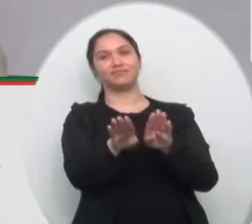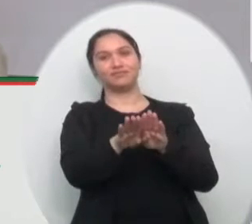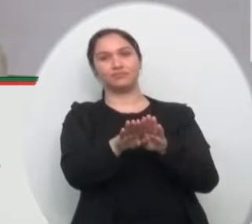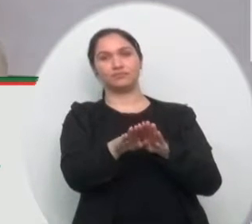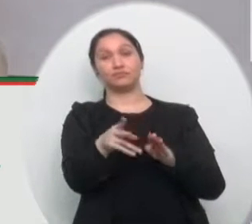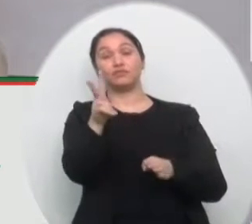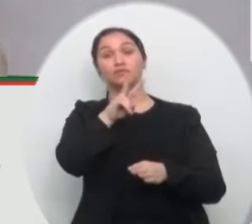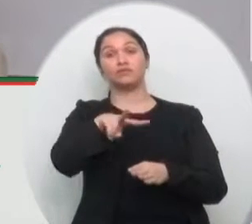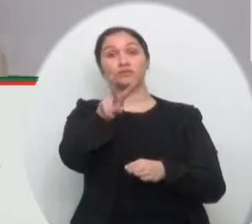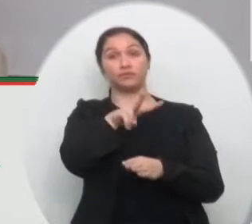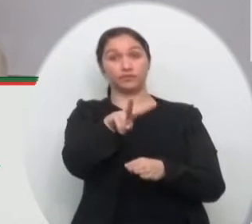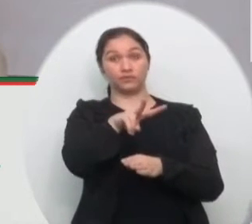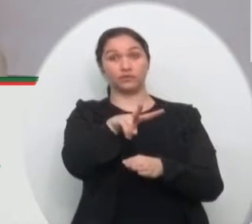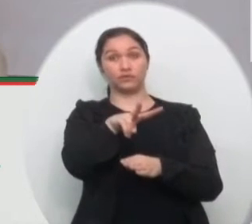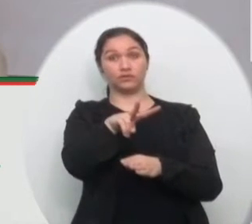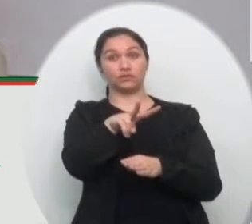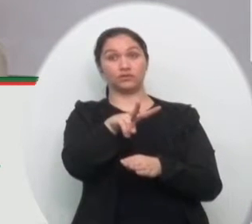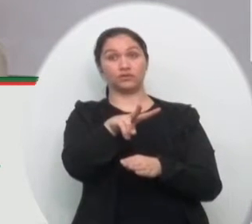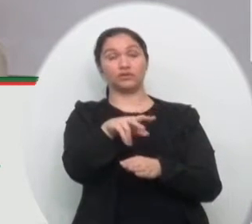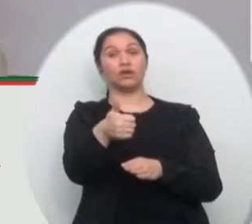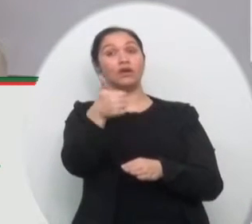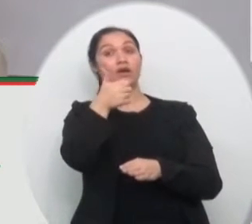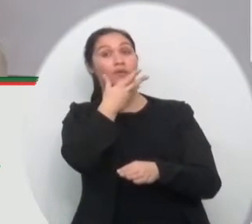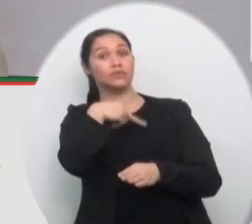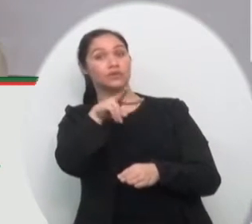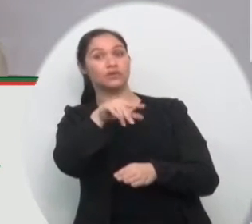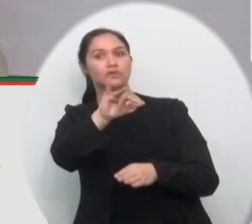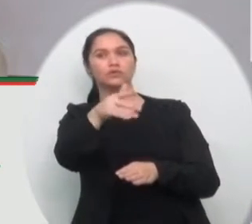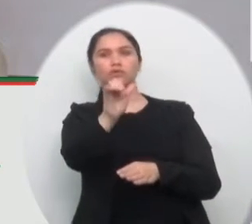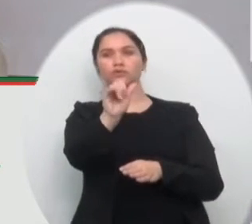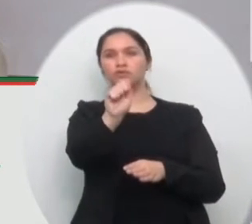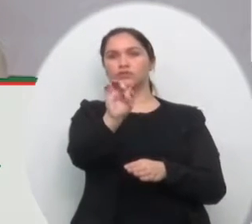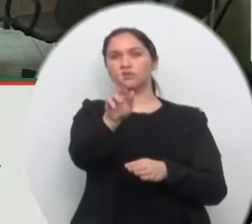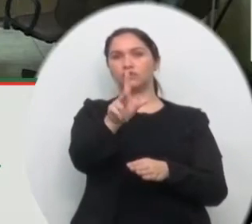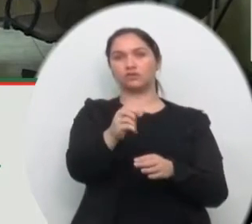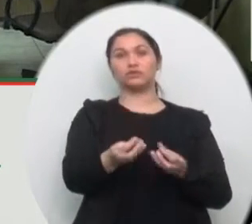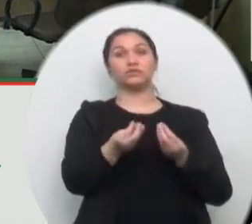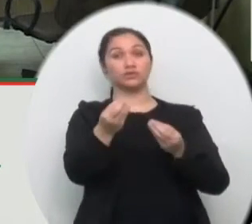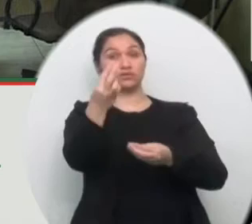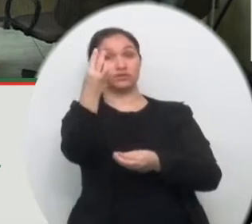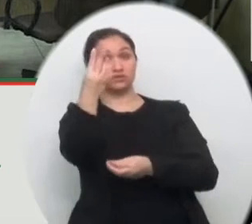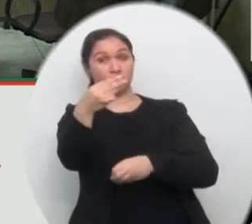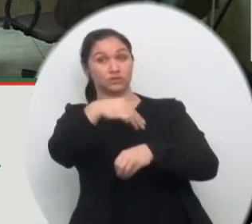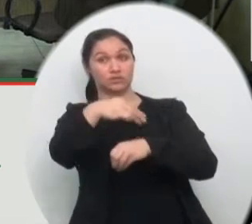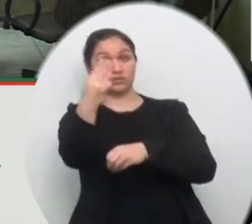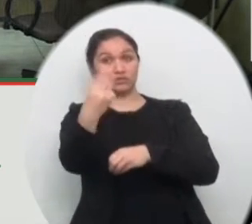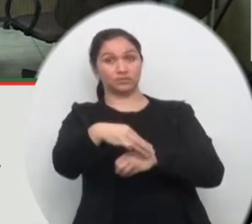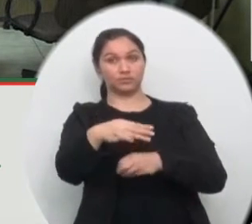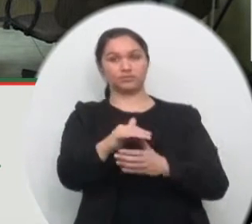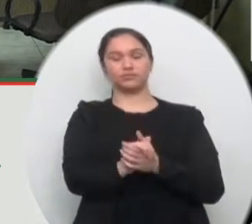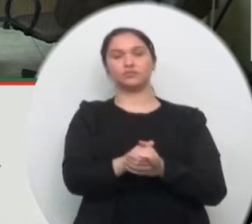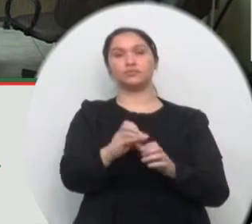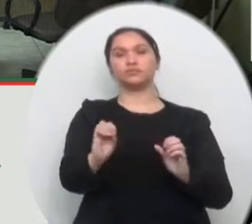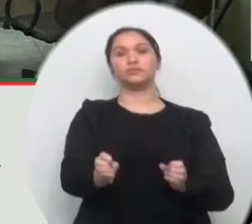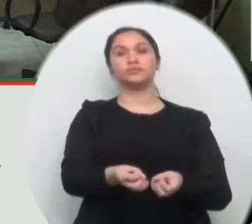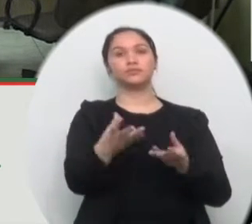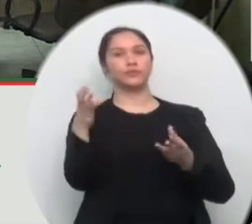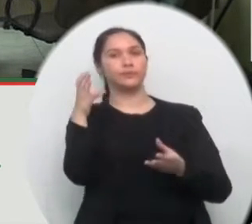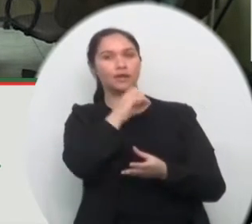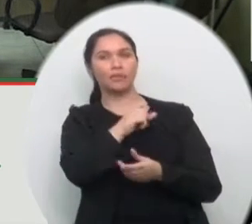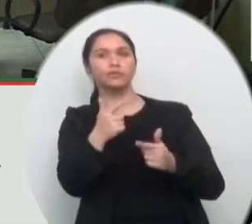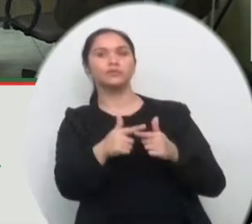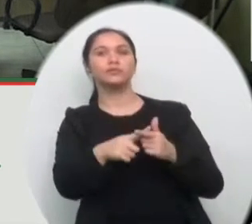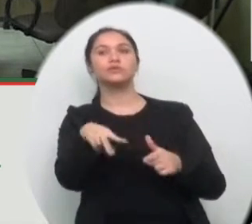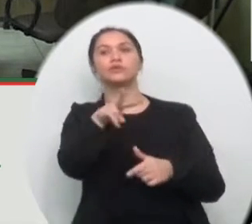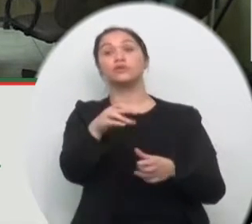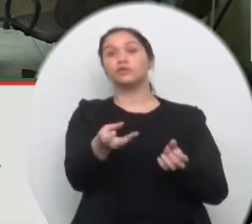Vereadora, vereador Jair Alexandre concedeu os seus 3 minutos e 30, ele gostaria de utilizar a palavra. Portanto, Vossa Excelência, seja breve para que ele também